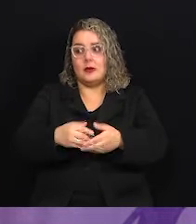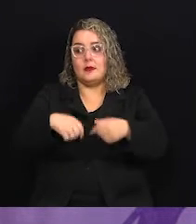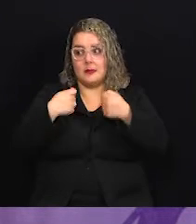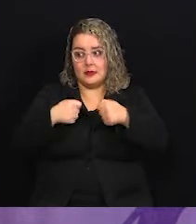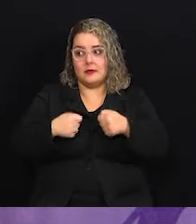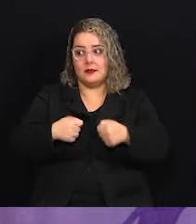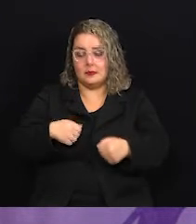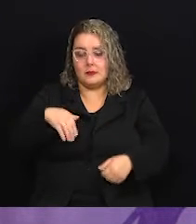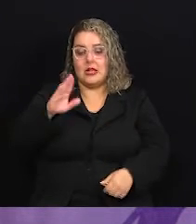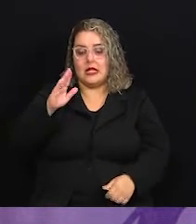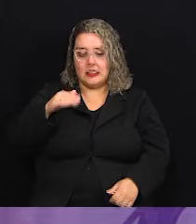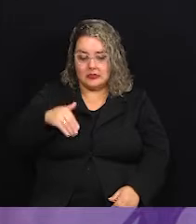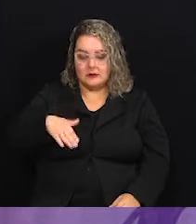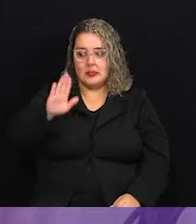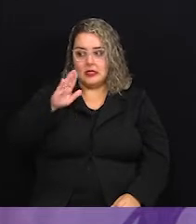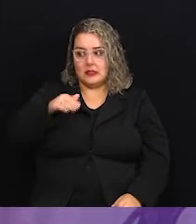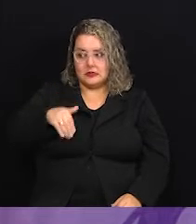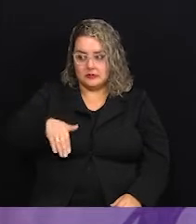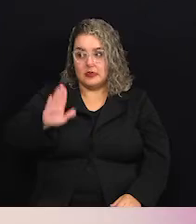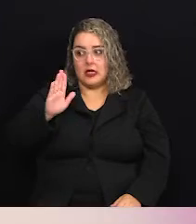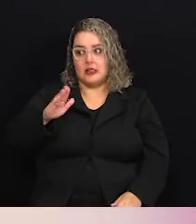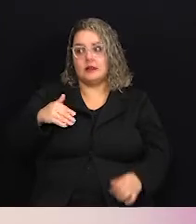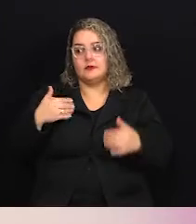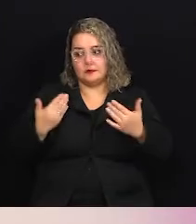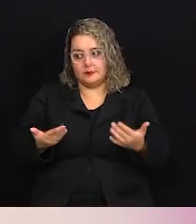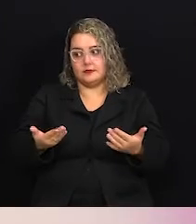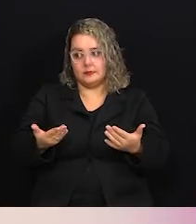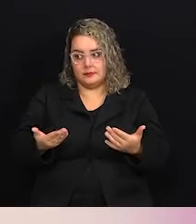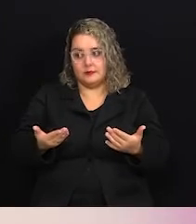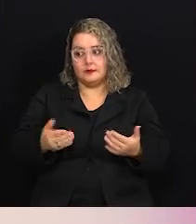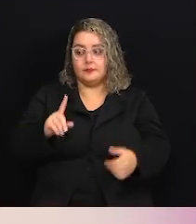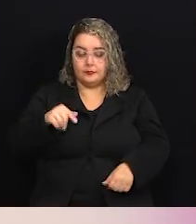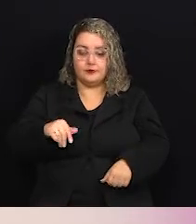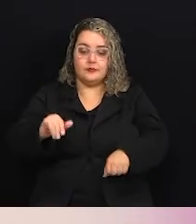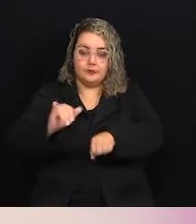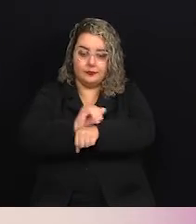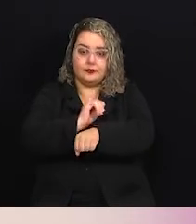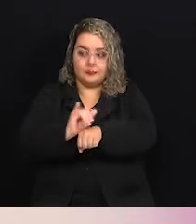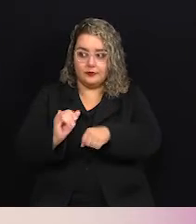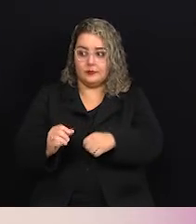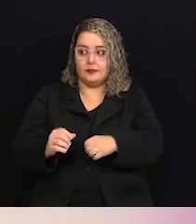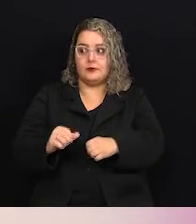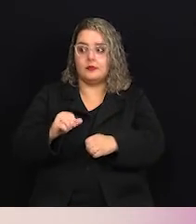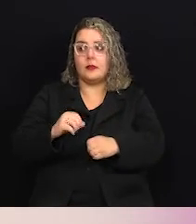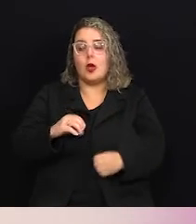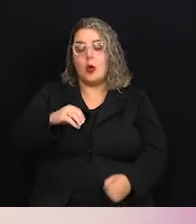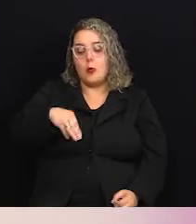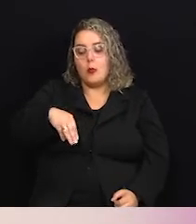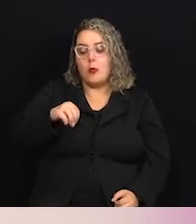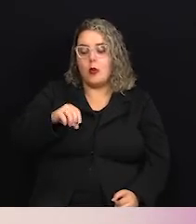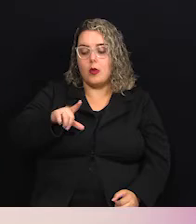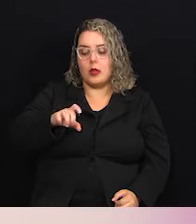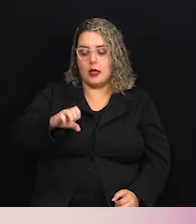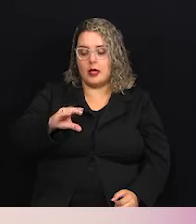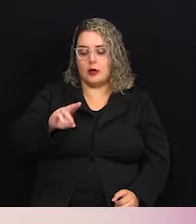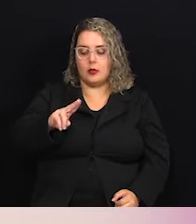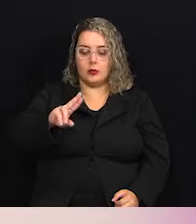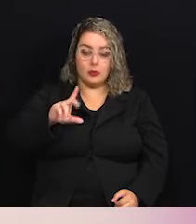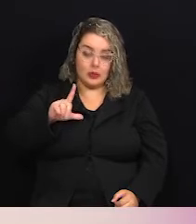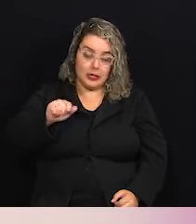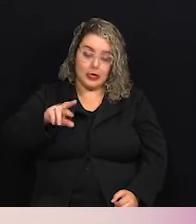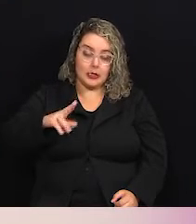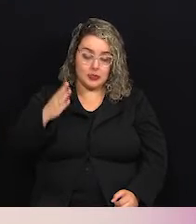começar a precisar usar cada vez mais, e isso, o mecanismo molecular disso já sabemos,